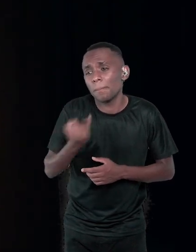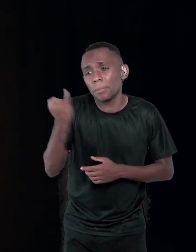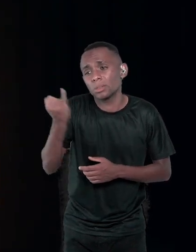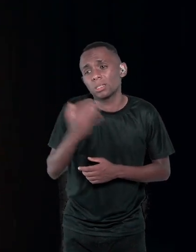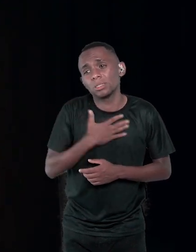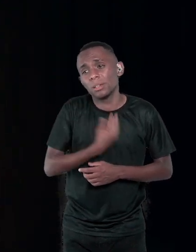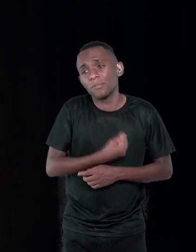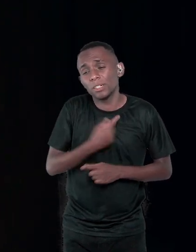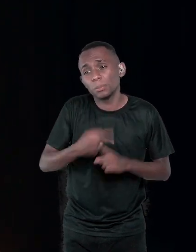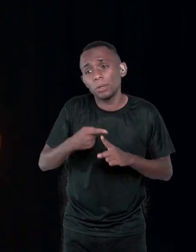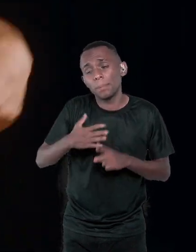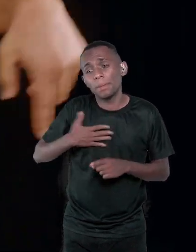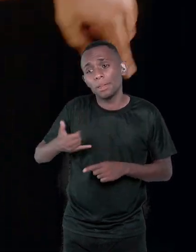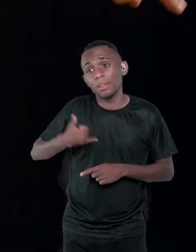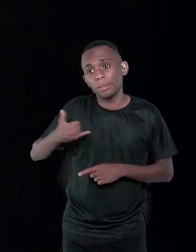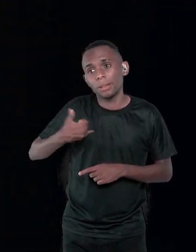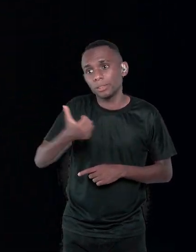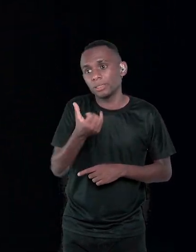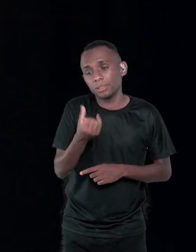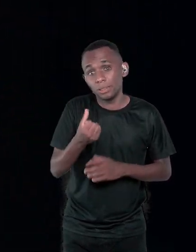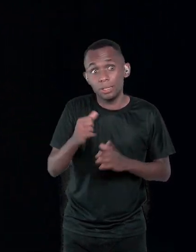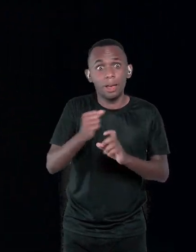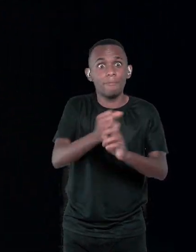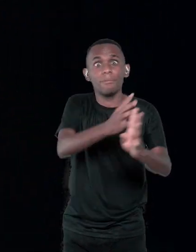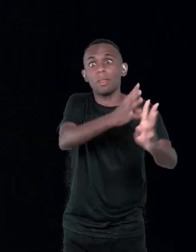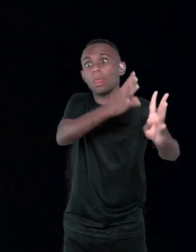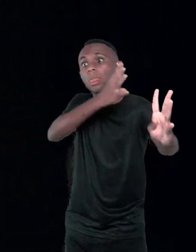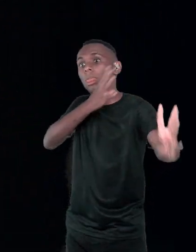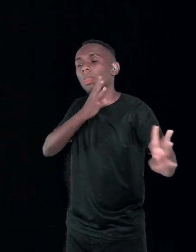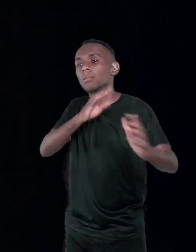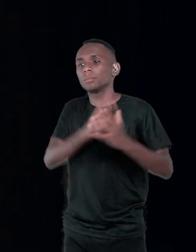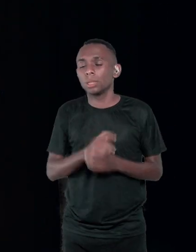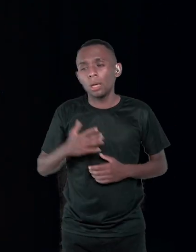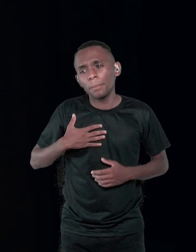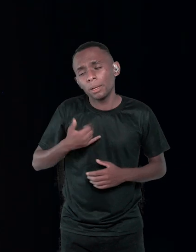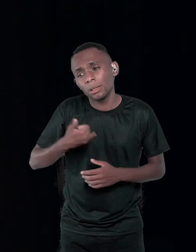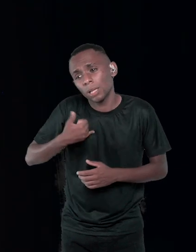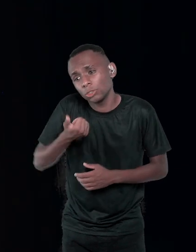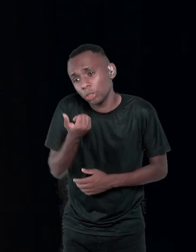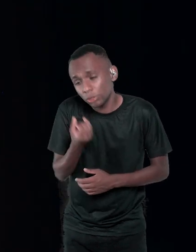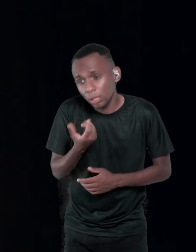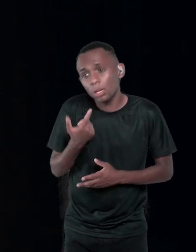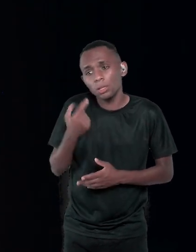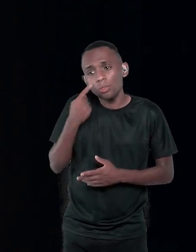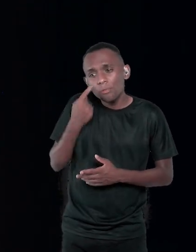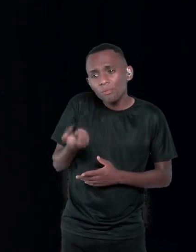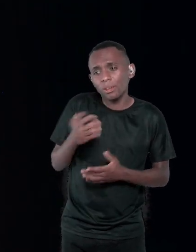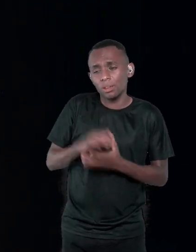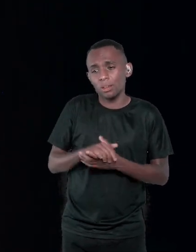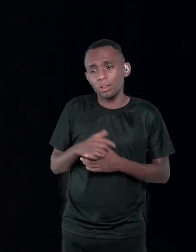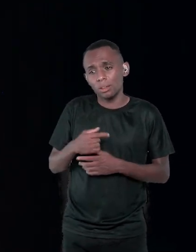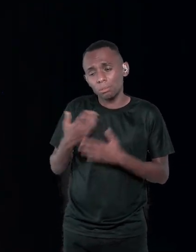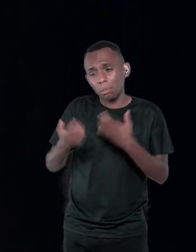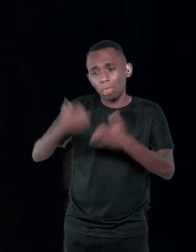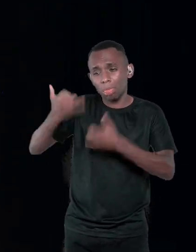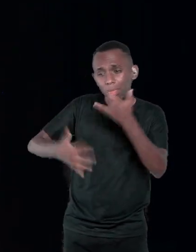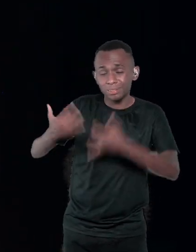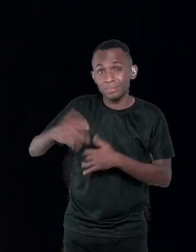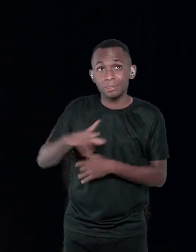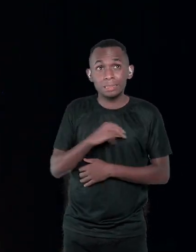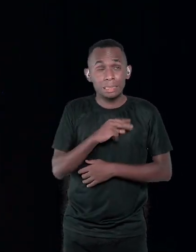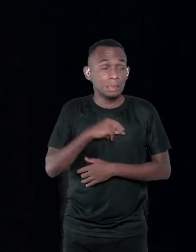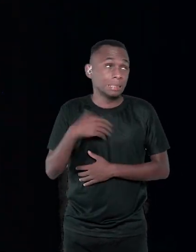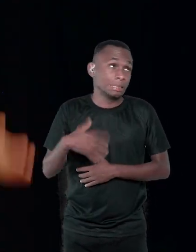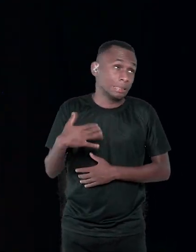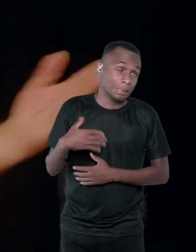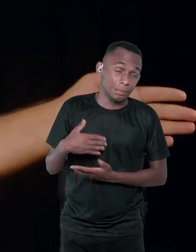para mim, porque quando eu tinha 16 anos, a fila lá, né? Então, quando eu tinha 16 anos e eu vi isso, aí eu vi a Elsa aqui e tal, eu falei, nossa,